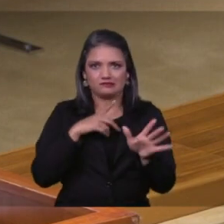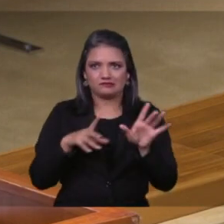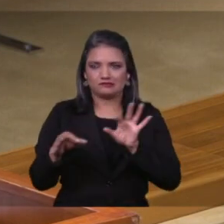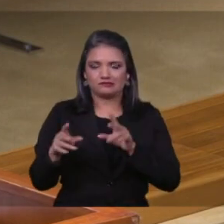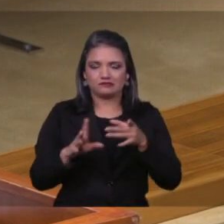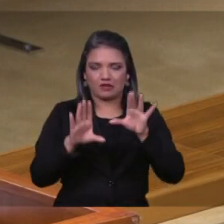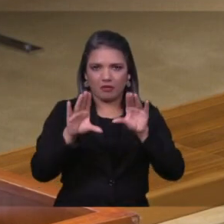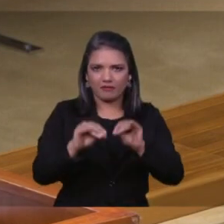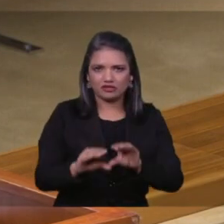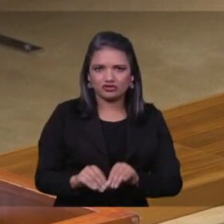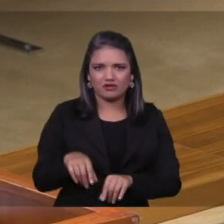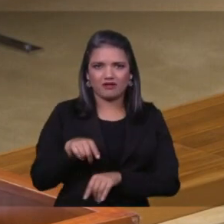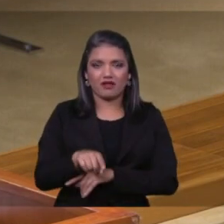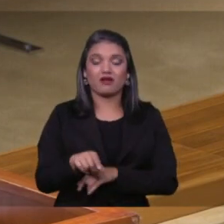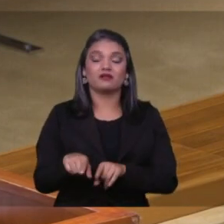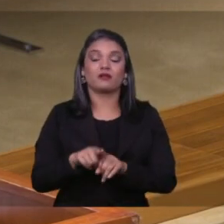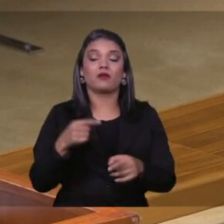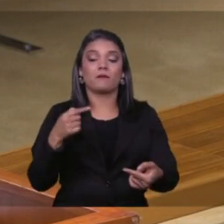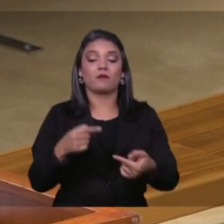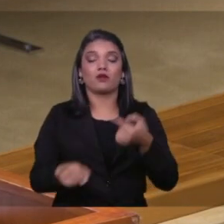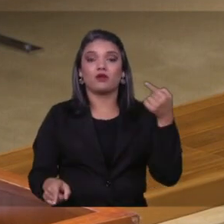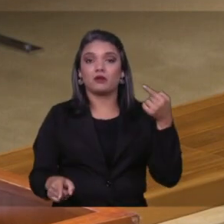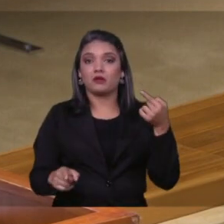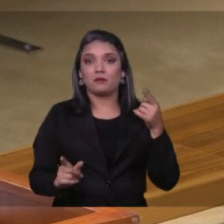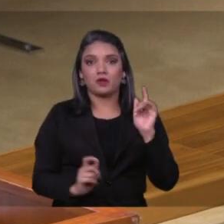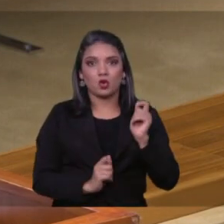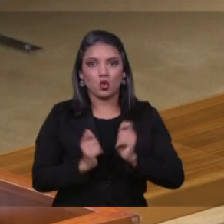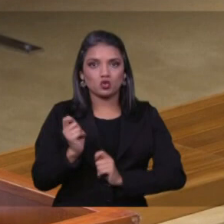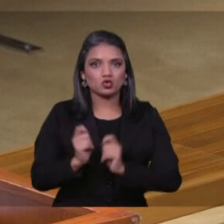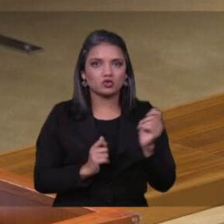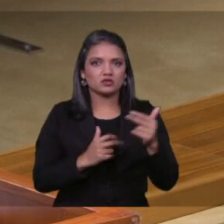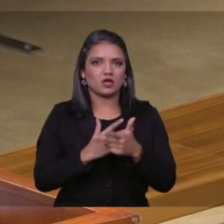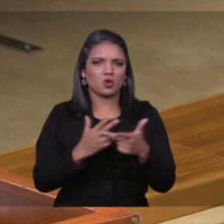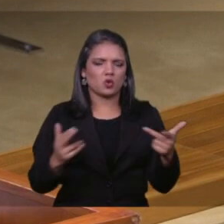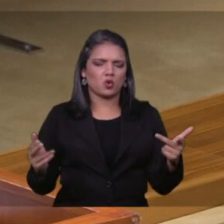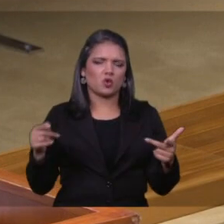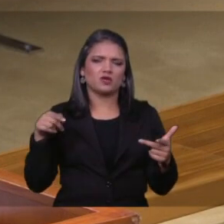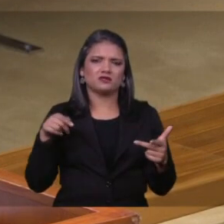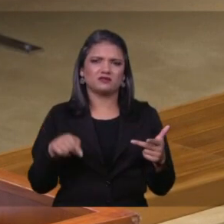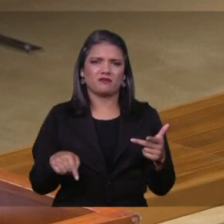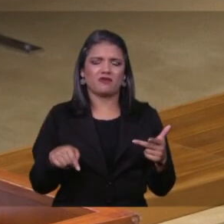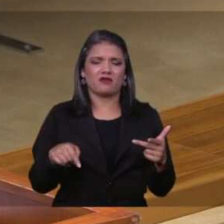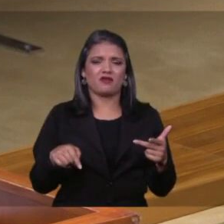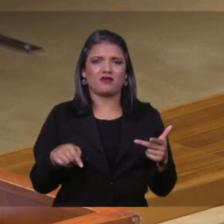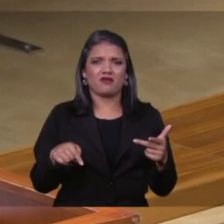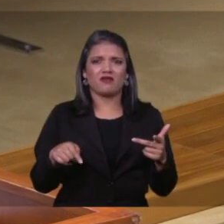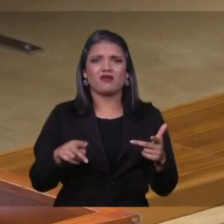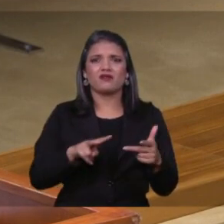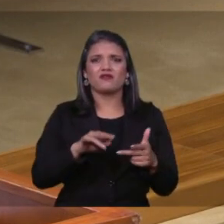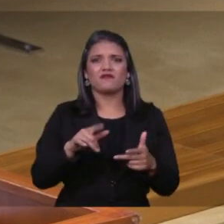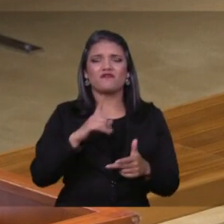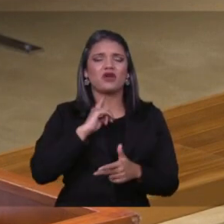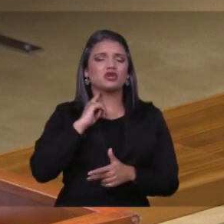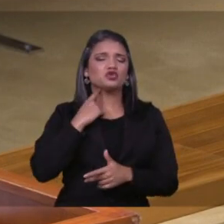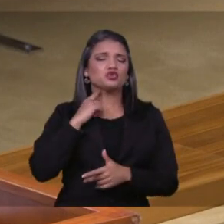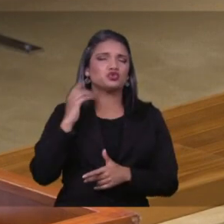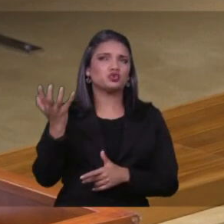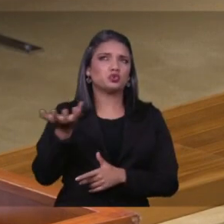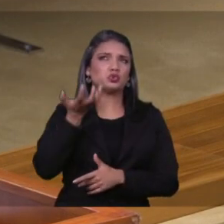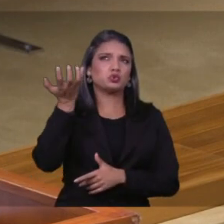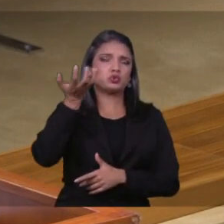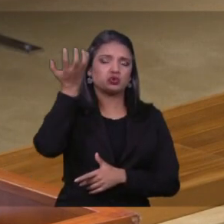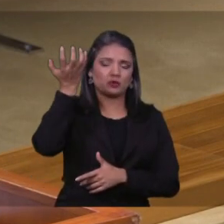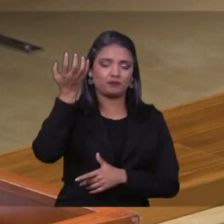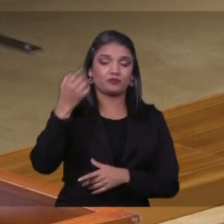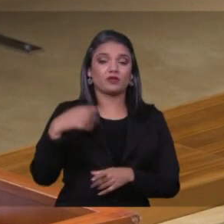e 857. Na proibição da instalação e funcionamento de atividades de médio e de alto grau de poluição, na proteção das